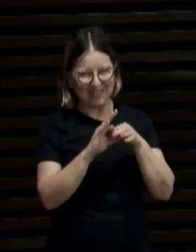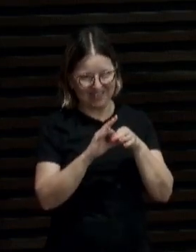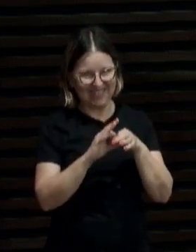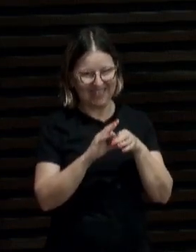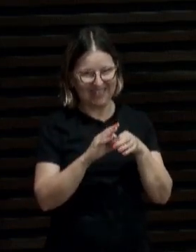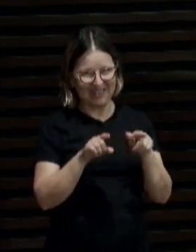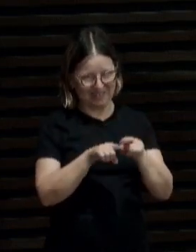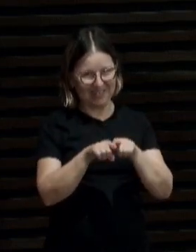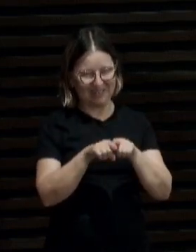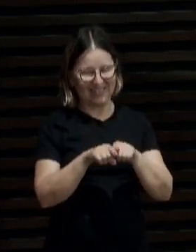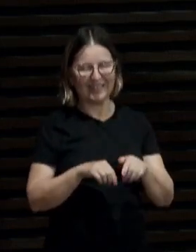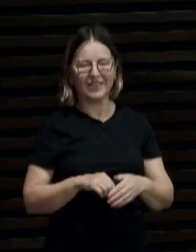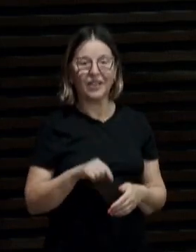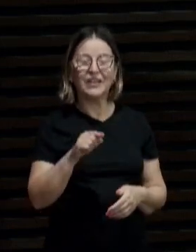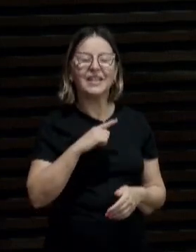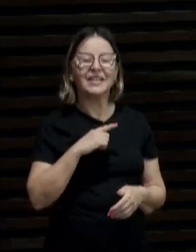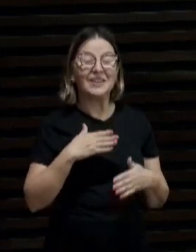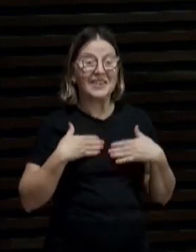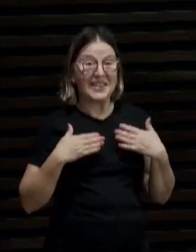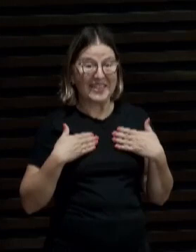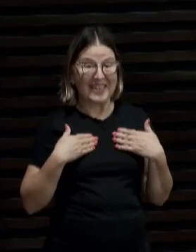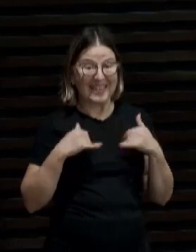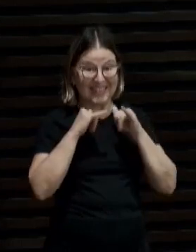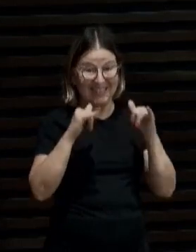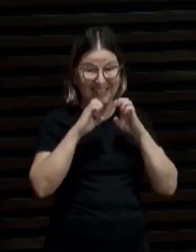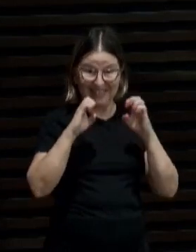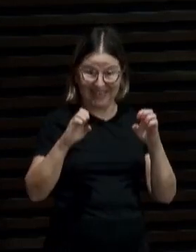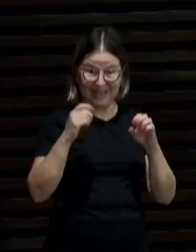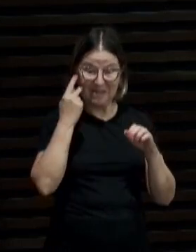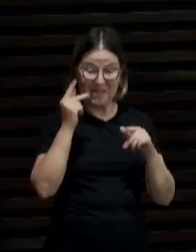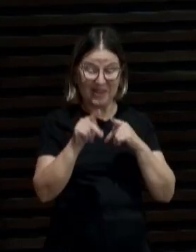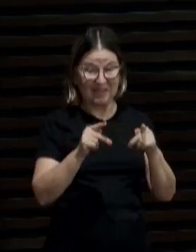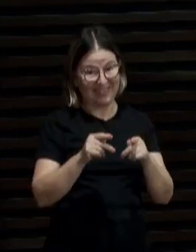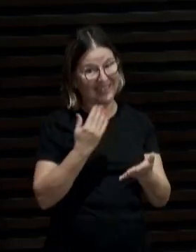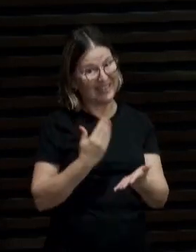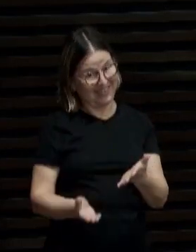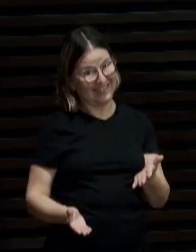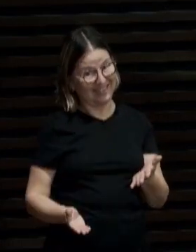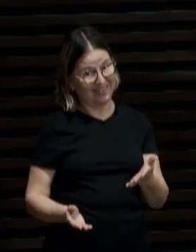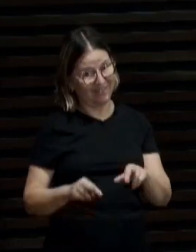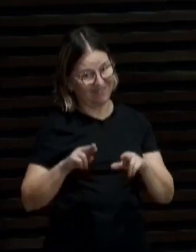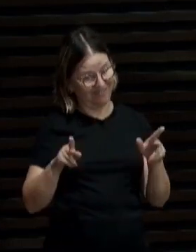Você tem prazer em anunciar o Evangelho para os perdidos? É outra coisa.